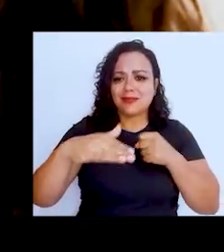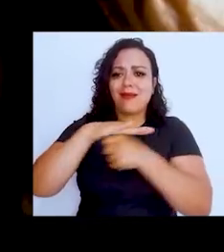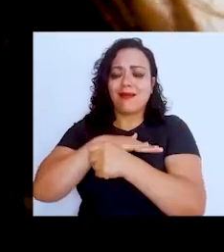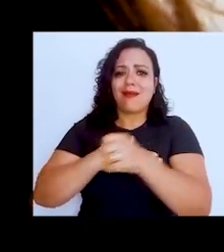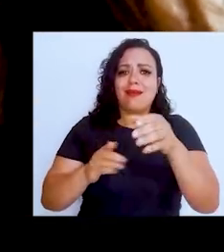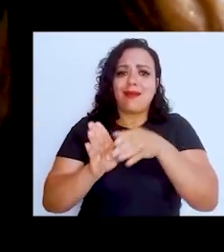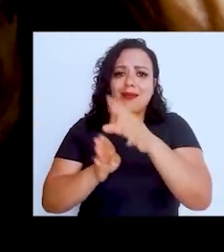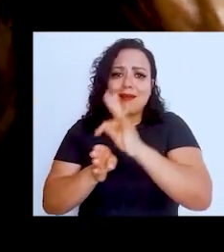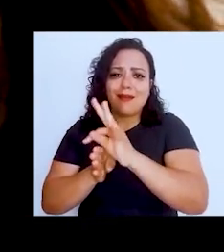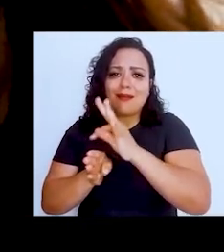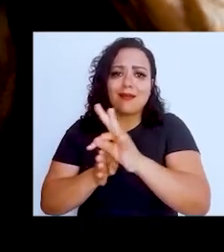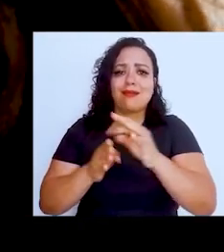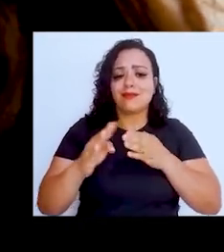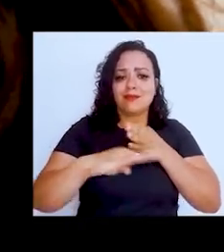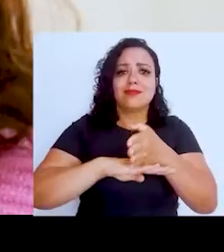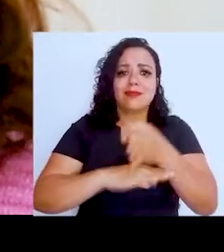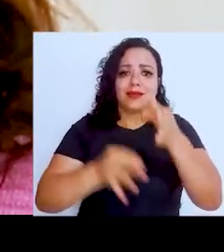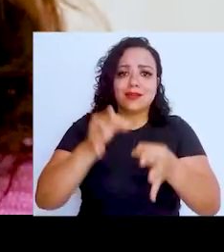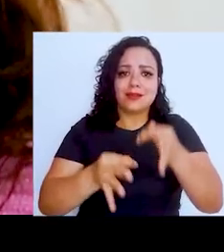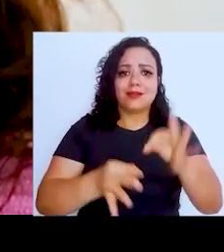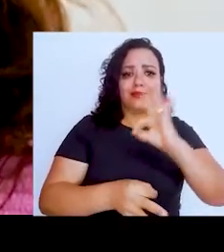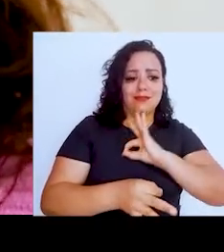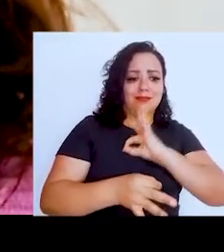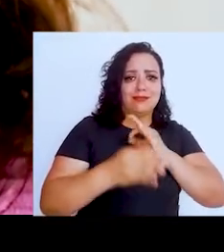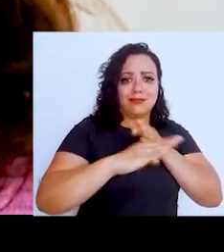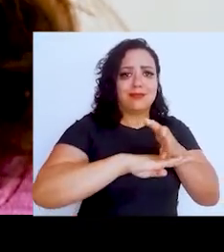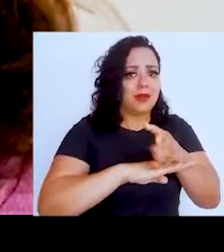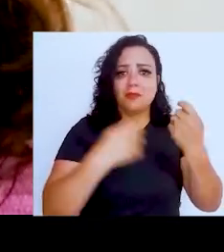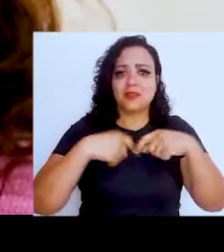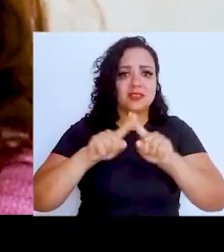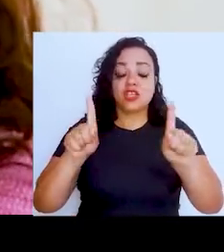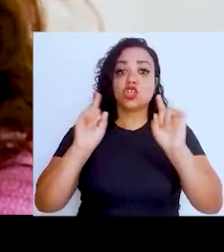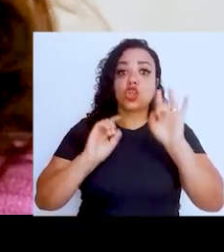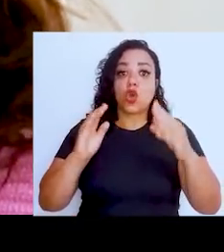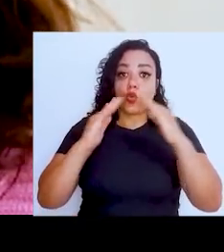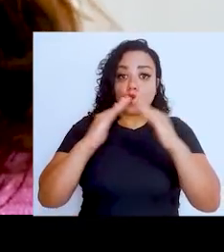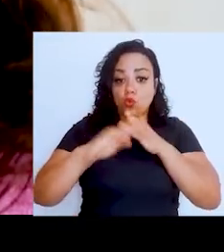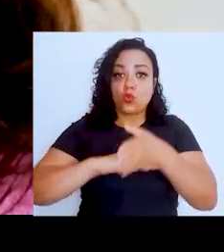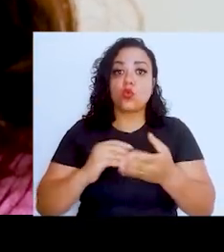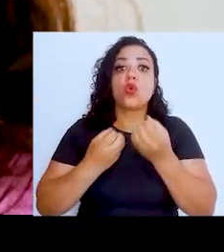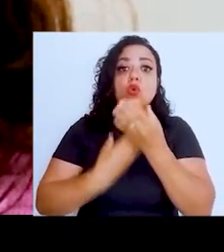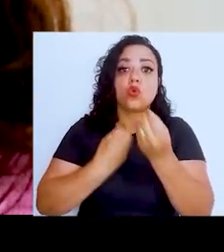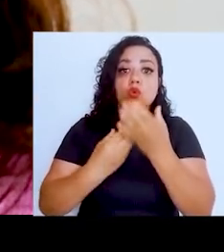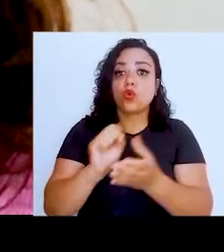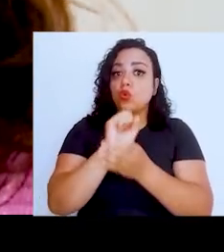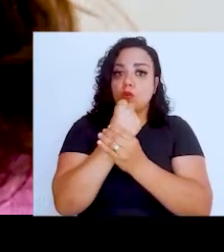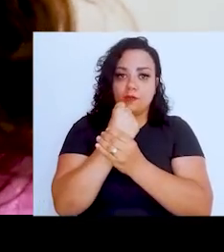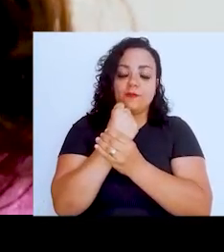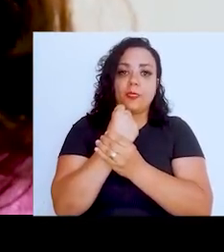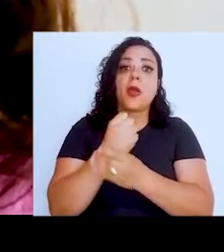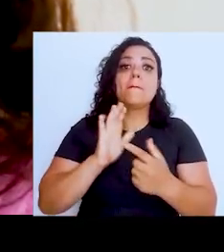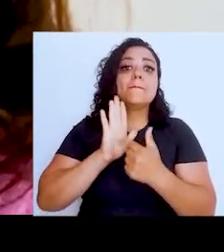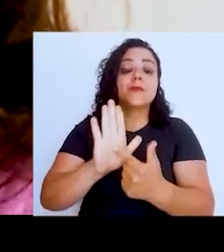direcionada para a nossa sala de escuta protegida. Isso mostra que o município de Vitória da Conquista vem colocando em prática o